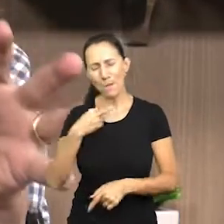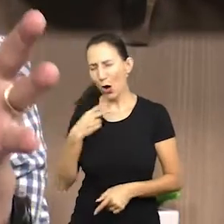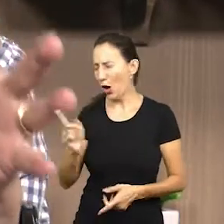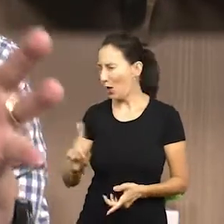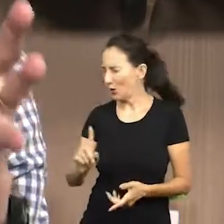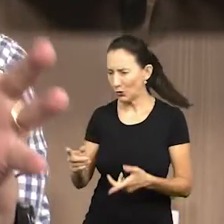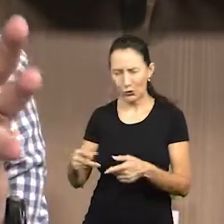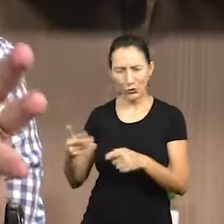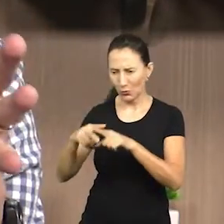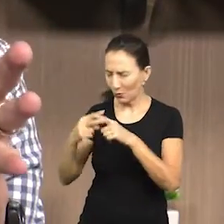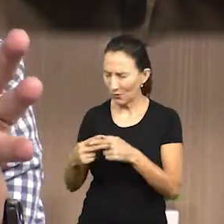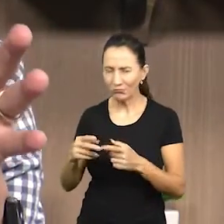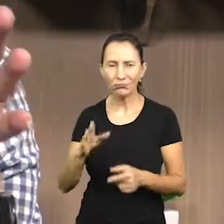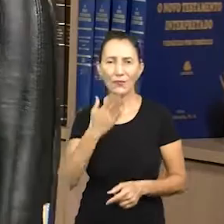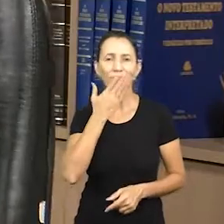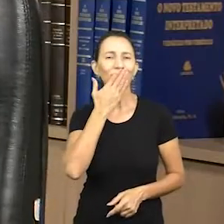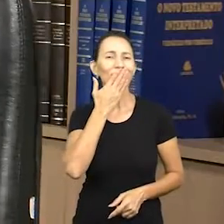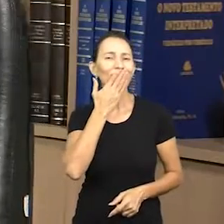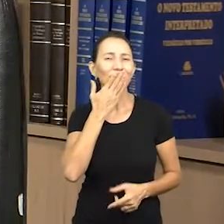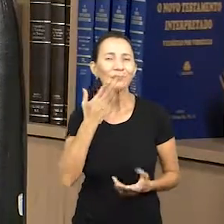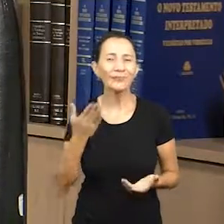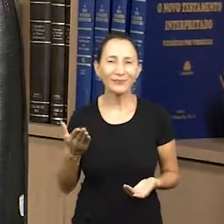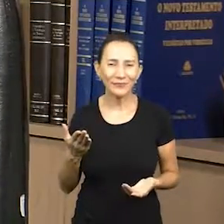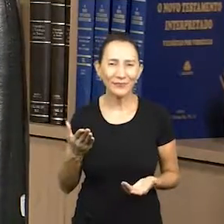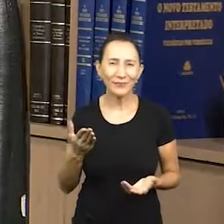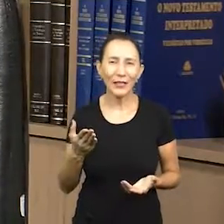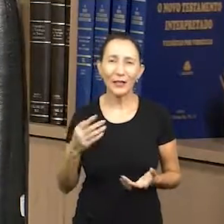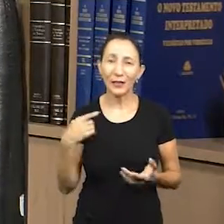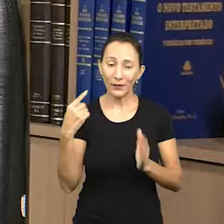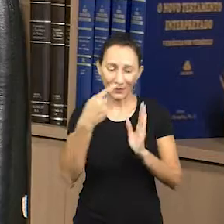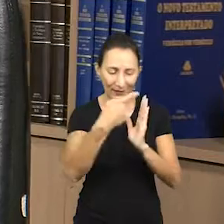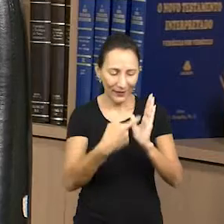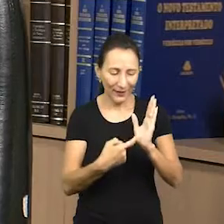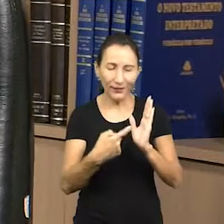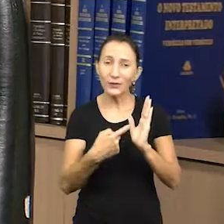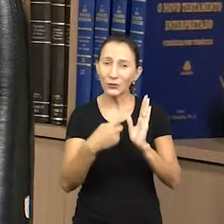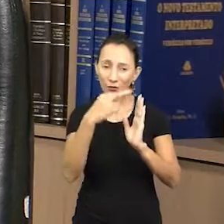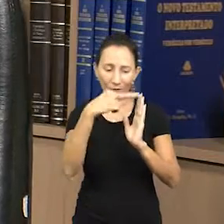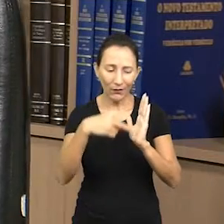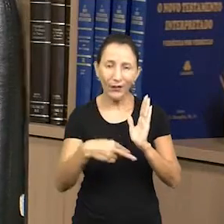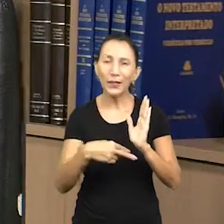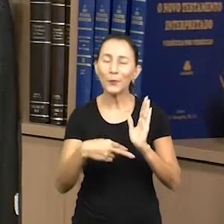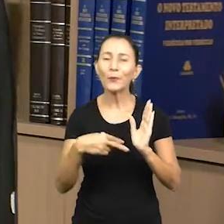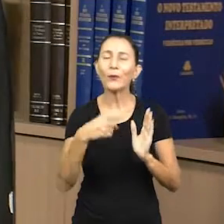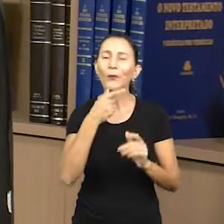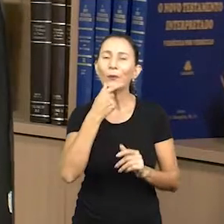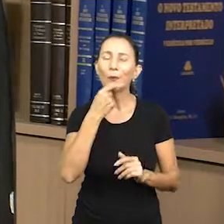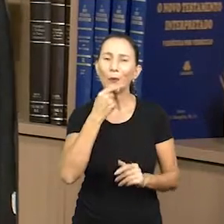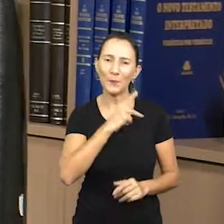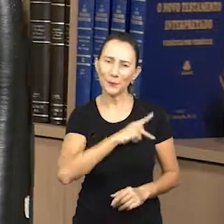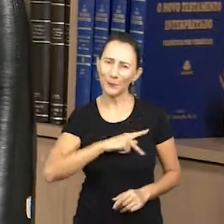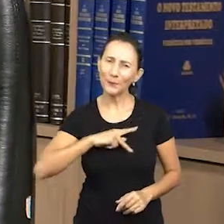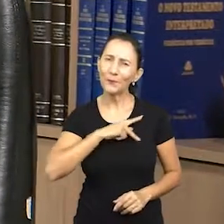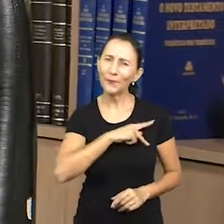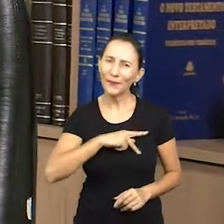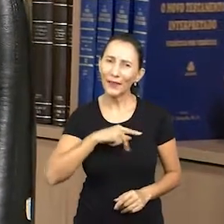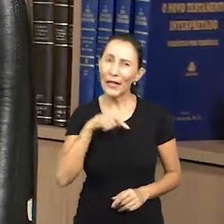a verdade do evangelho. E o que nós lemos nesse texto aqui é que o apóstolo Paulo